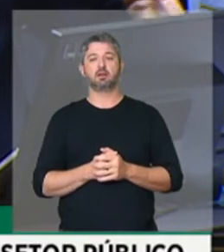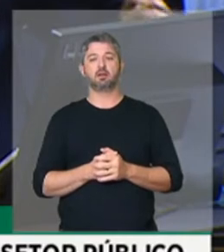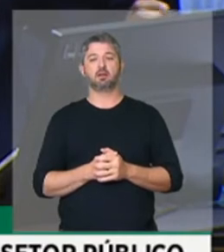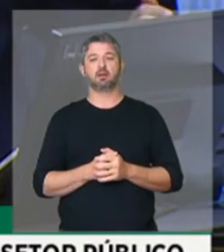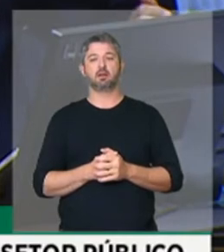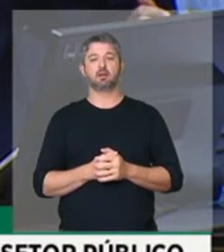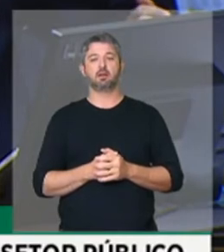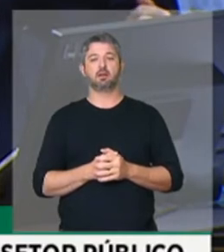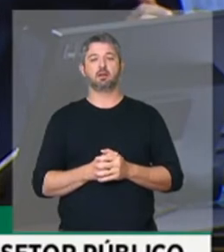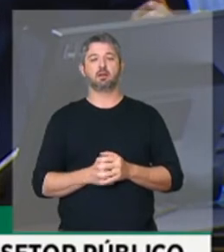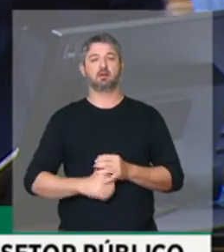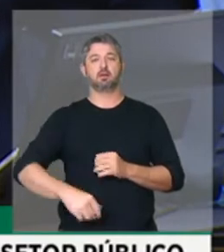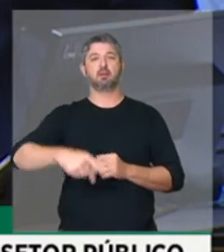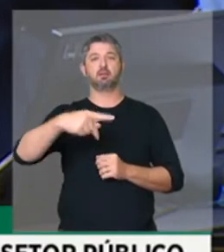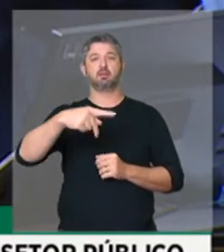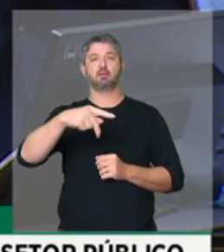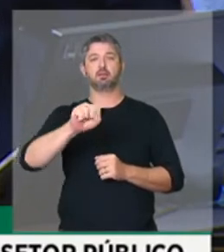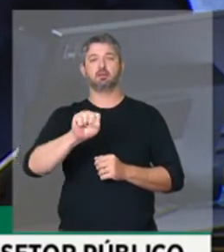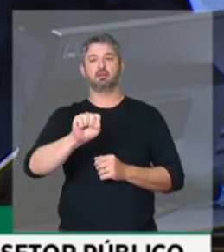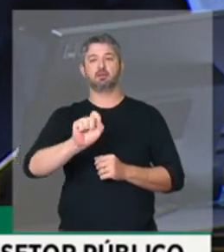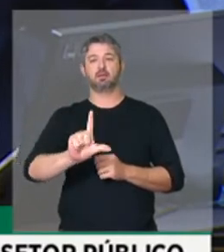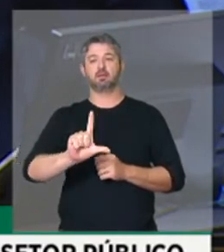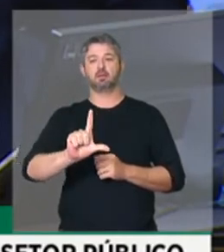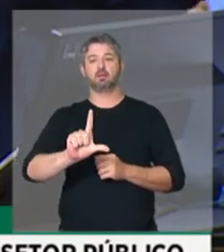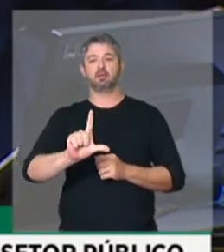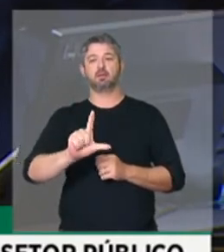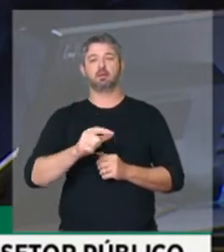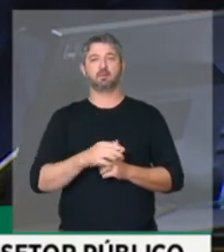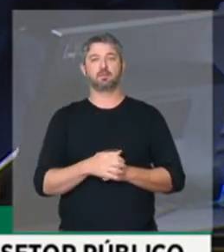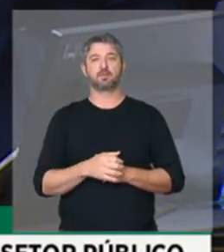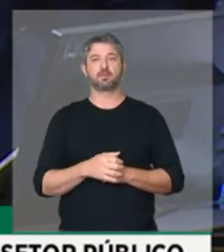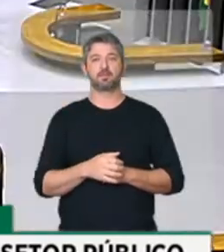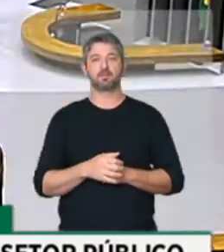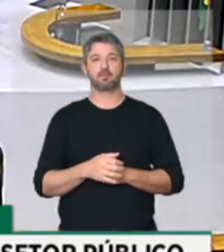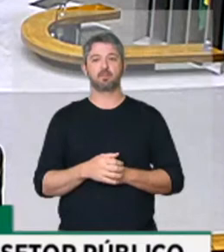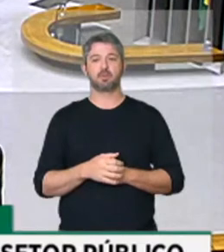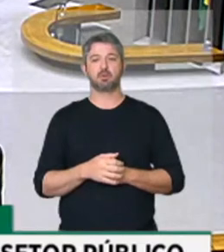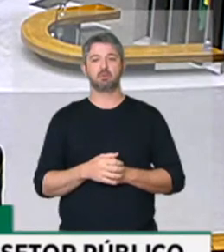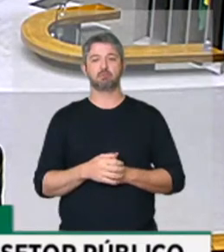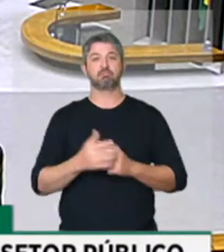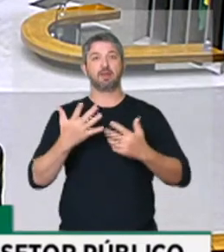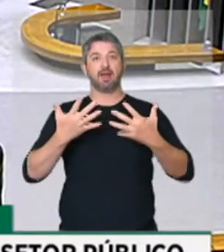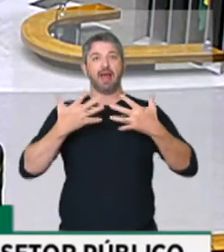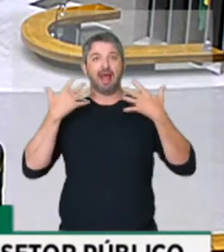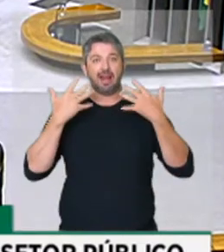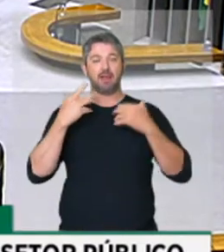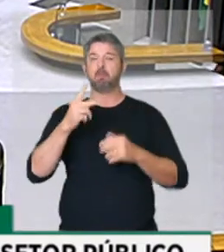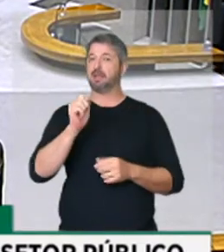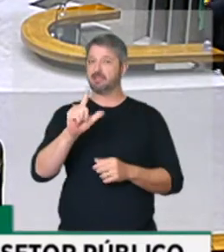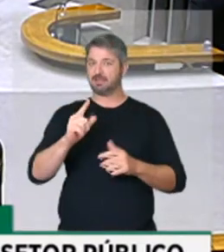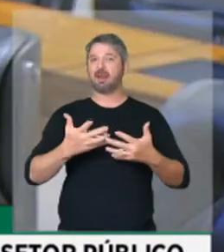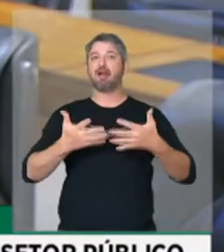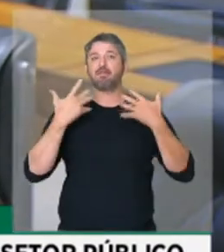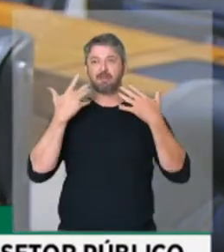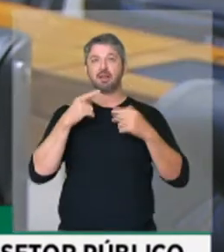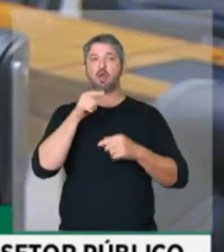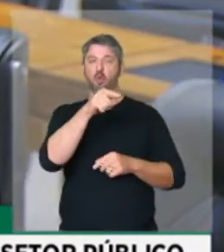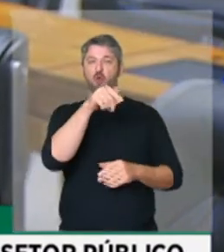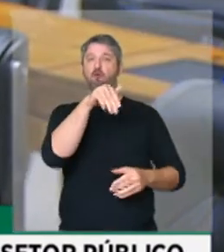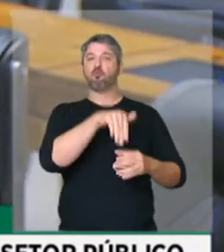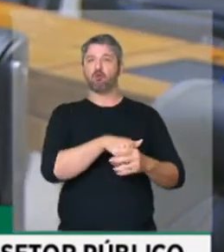Como orienta o PSL? PSL, presidente, fica muito contente com essa pauta